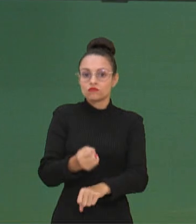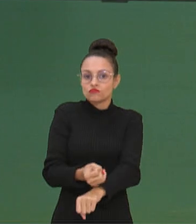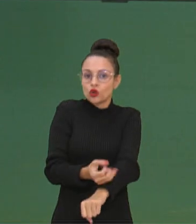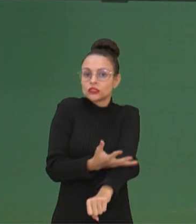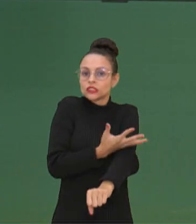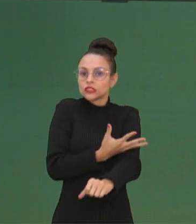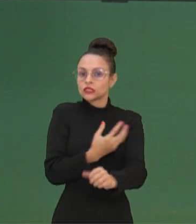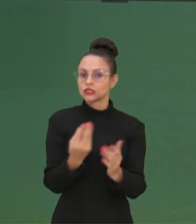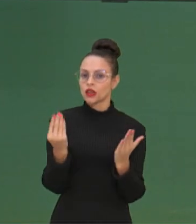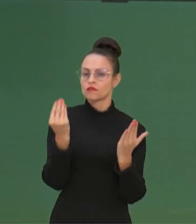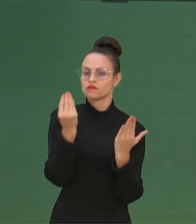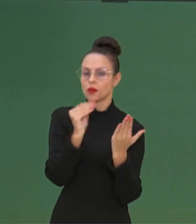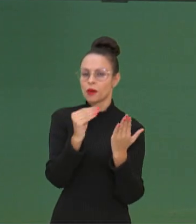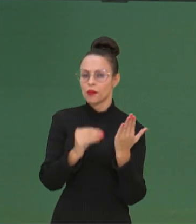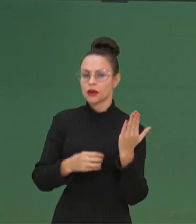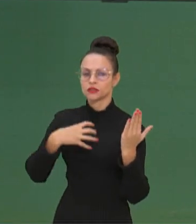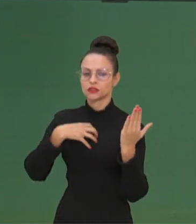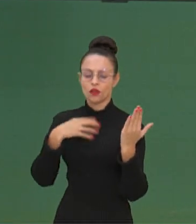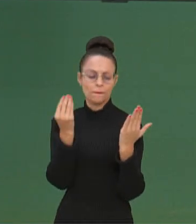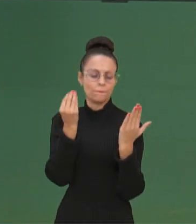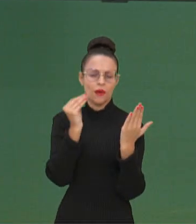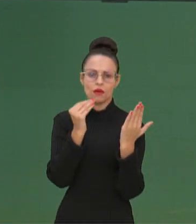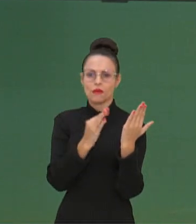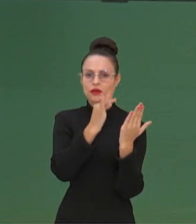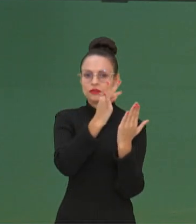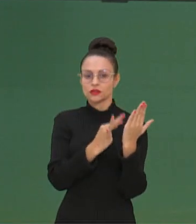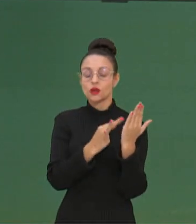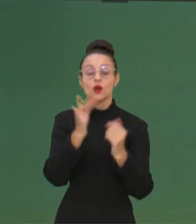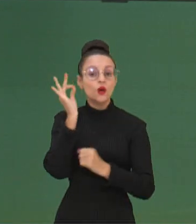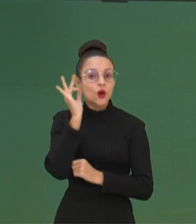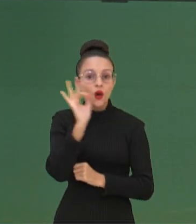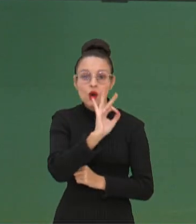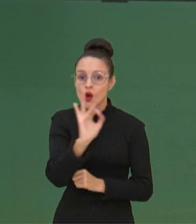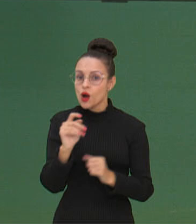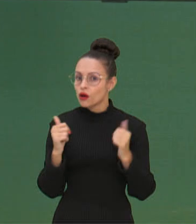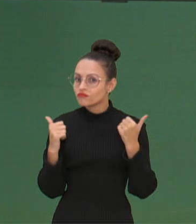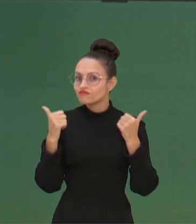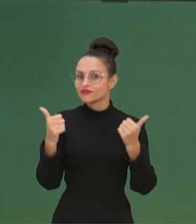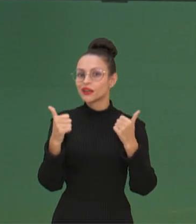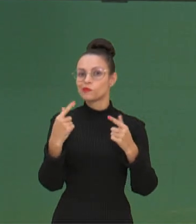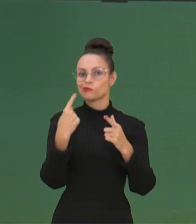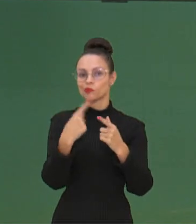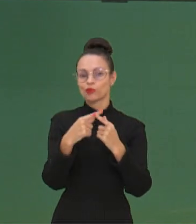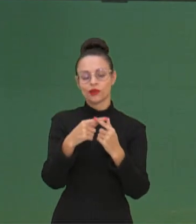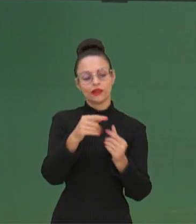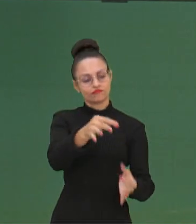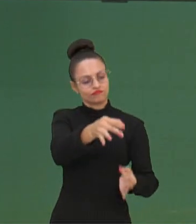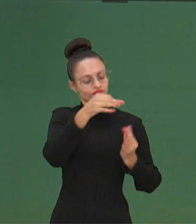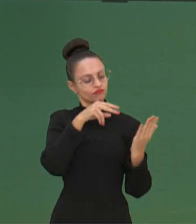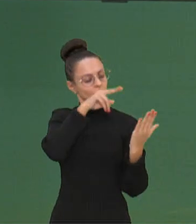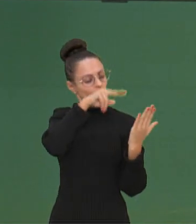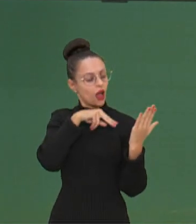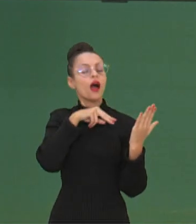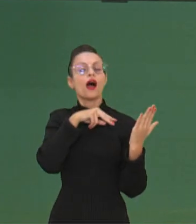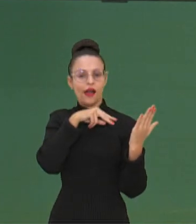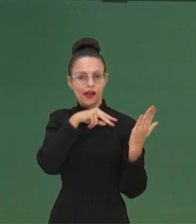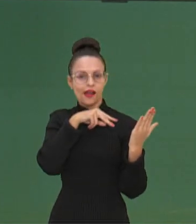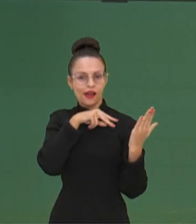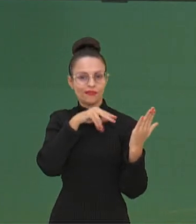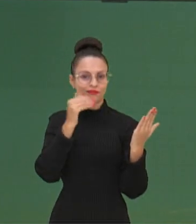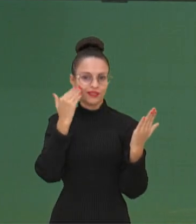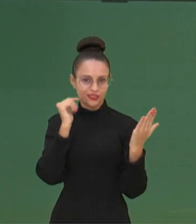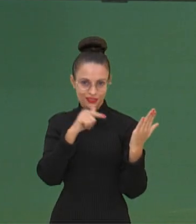conto, lembram da aula lá sobre conto? É uma narrativa curta, mas o curta, gente, não é tão curta